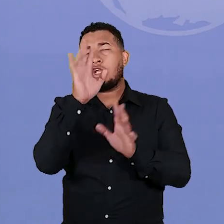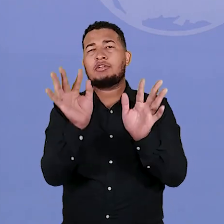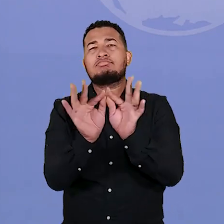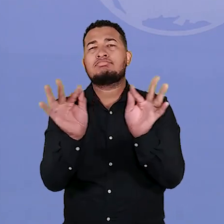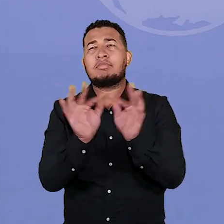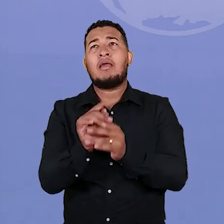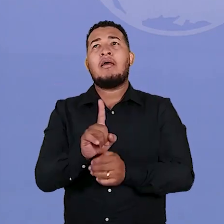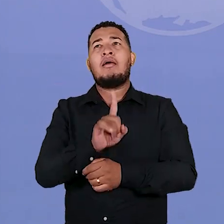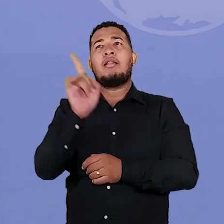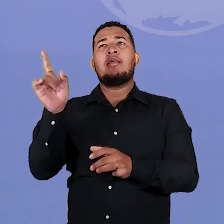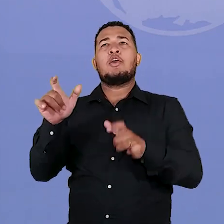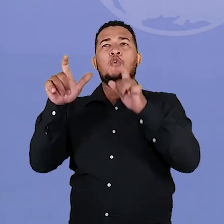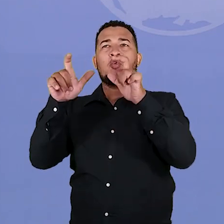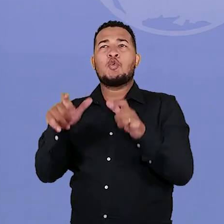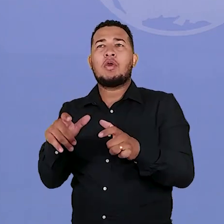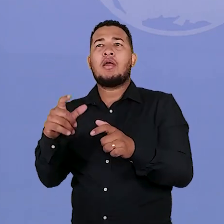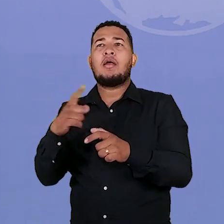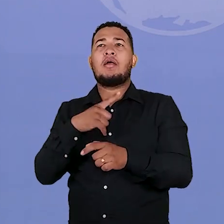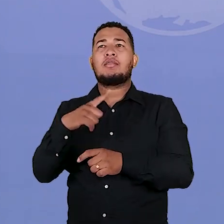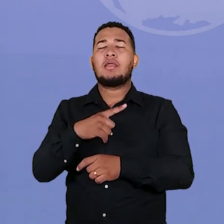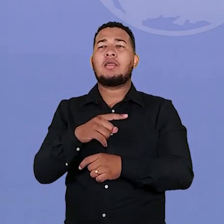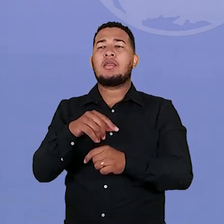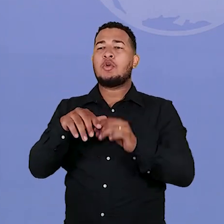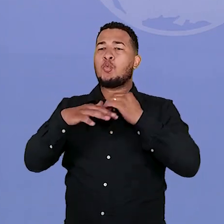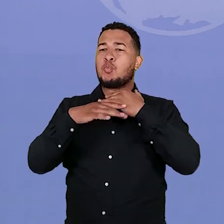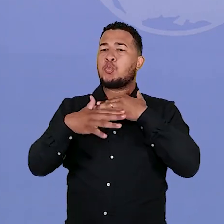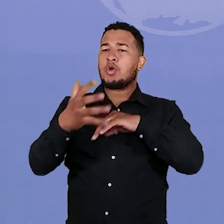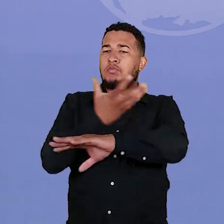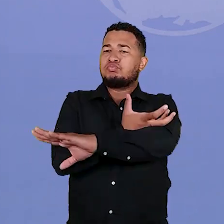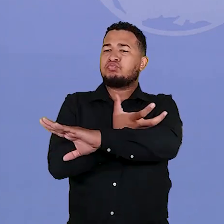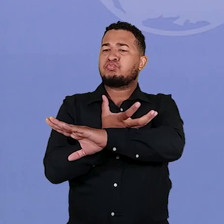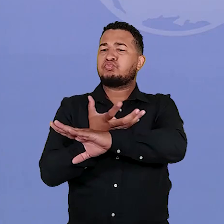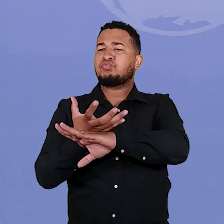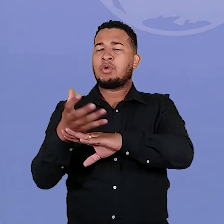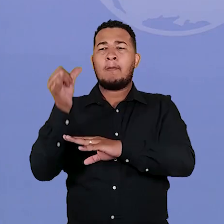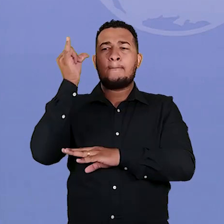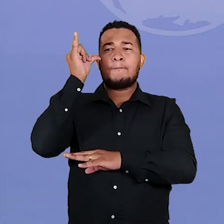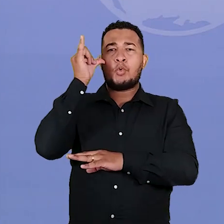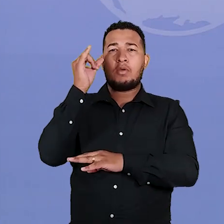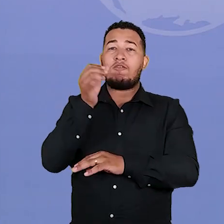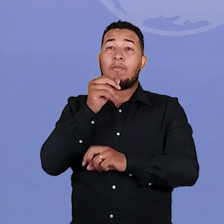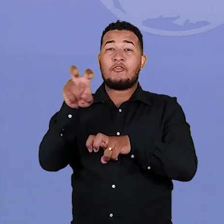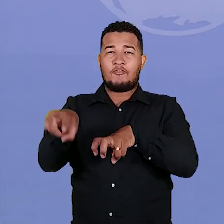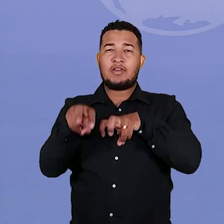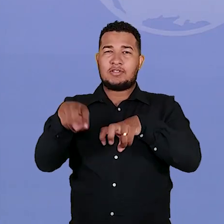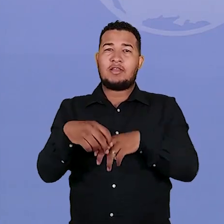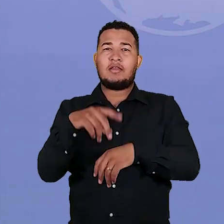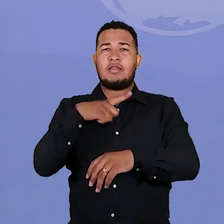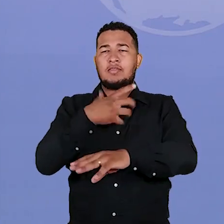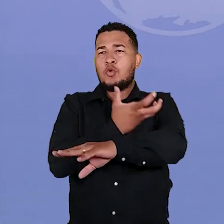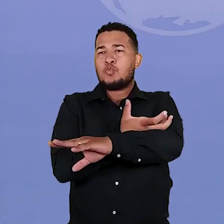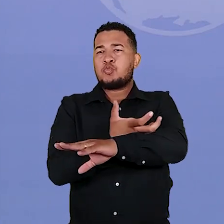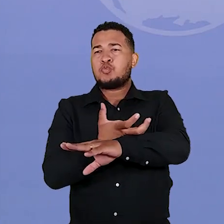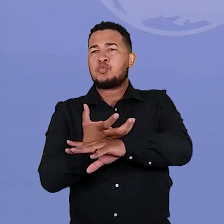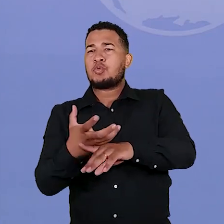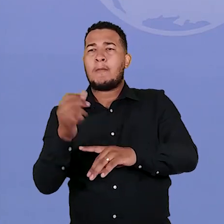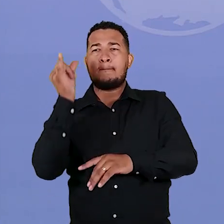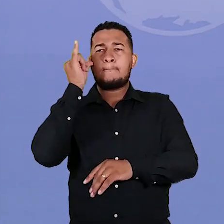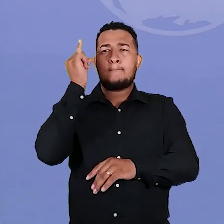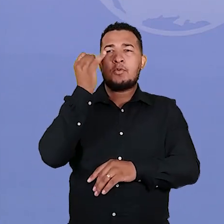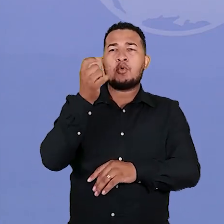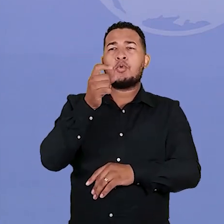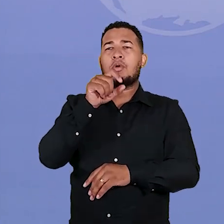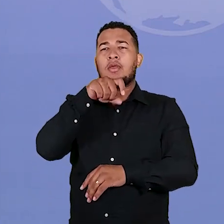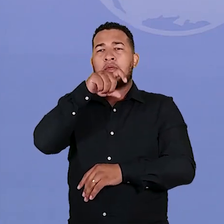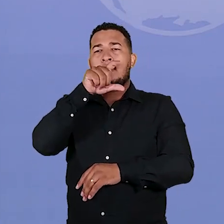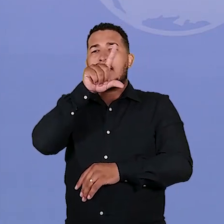lá uma historinha, em tal lugar tem um pasto com bois, tipo assim, uma fazenda. Tem